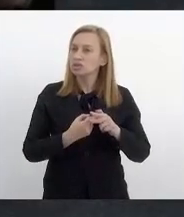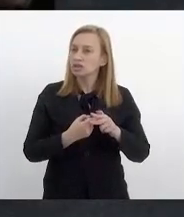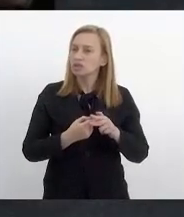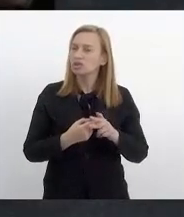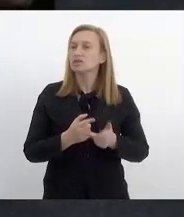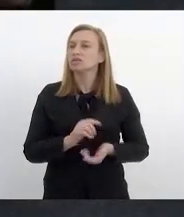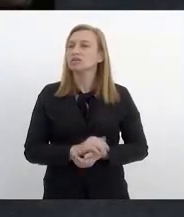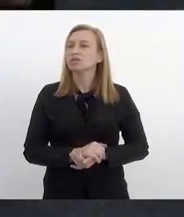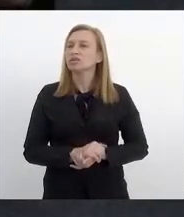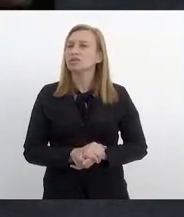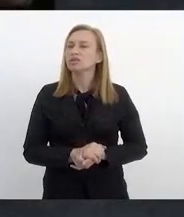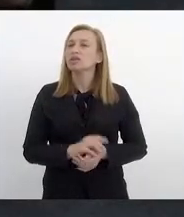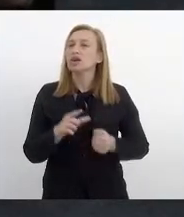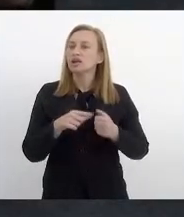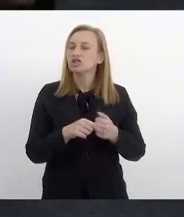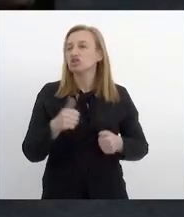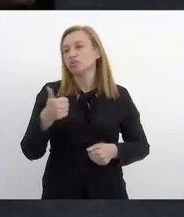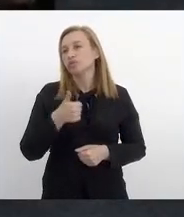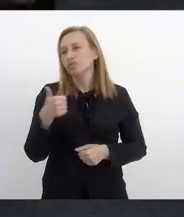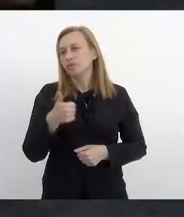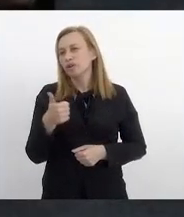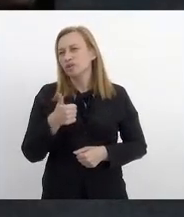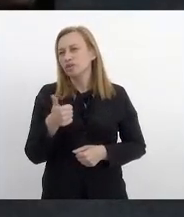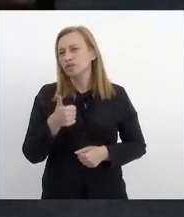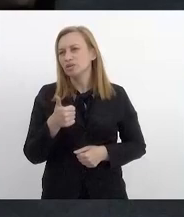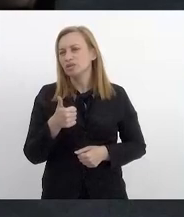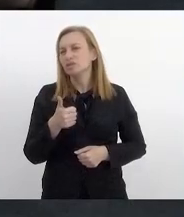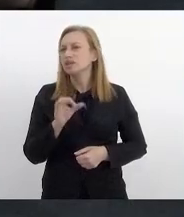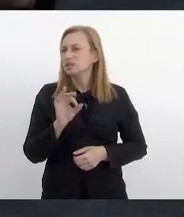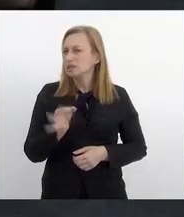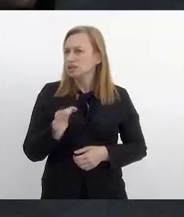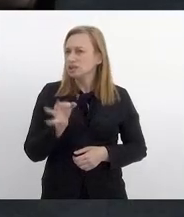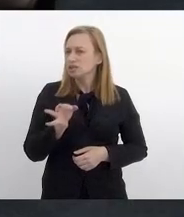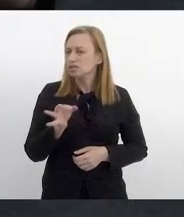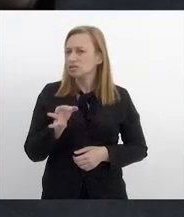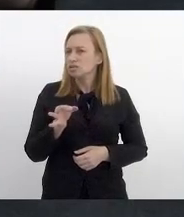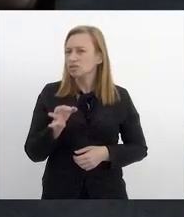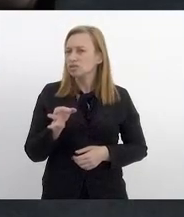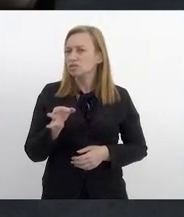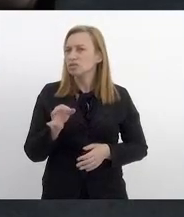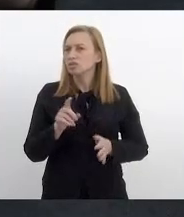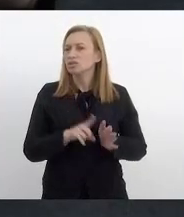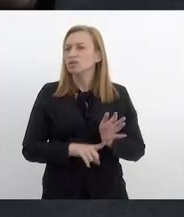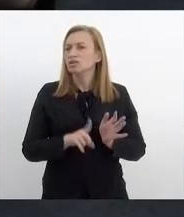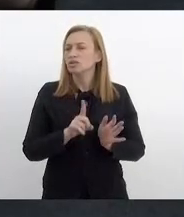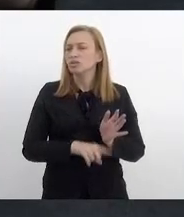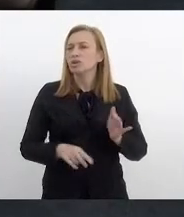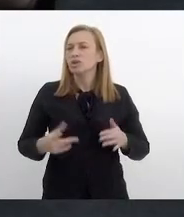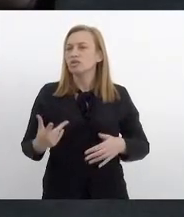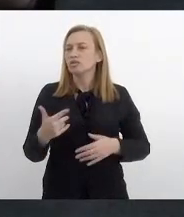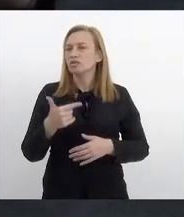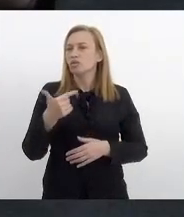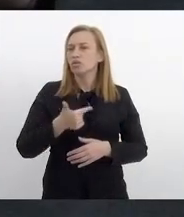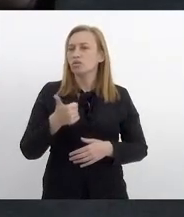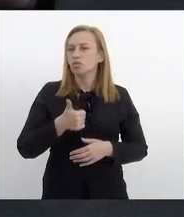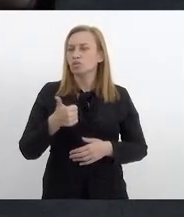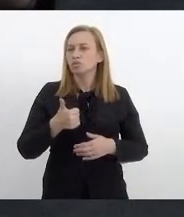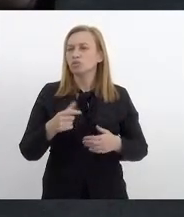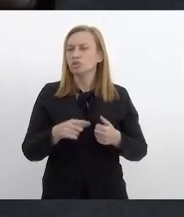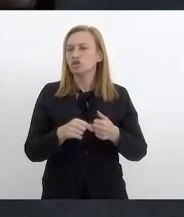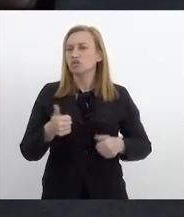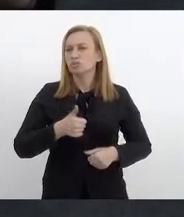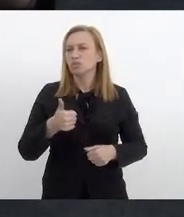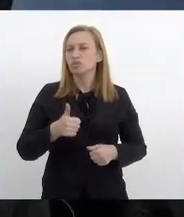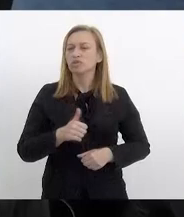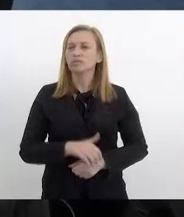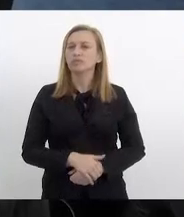faço no artigo 1º e, evidentemente, suprimo o parágrafo único do artigo 1º. É o voto, senhor